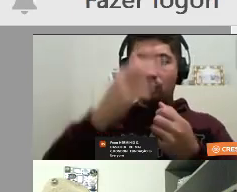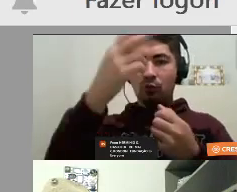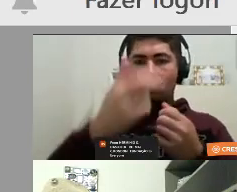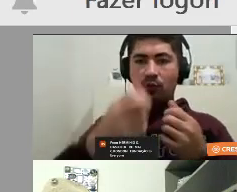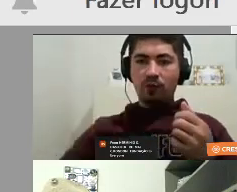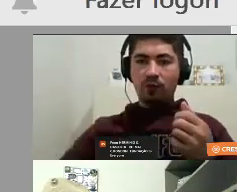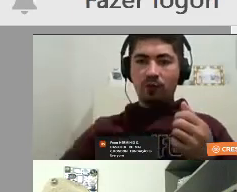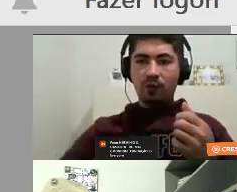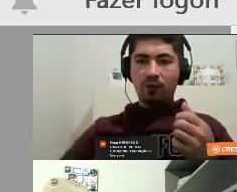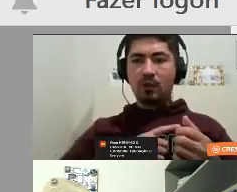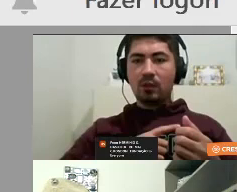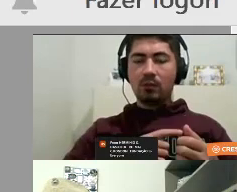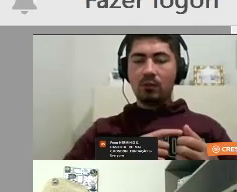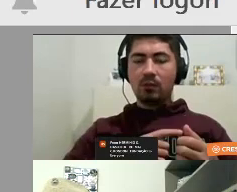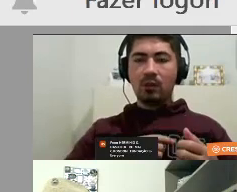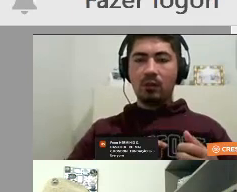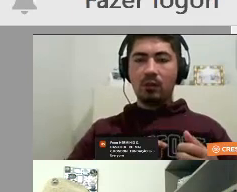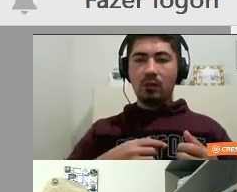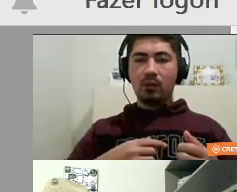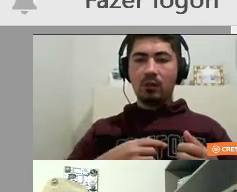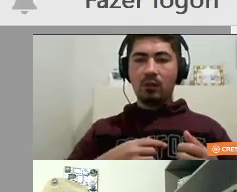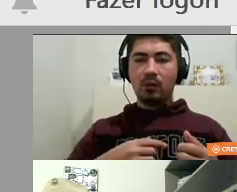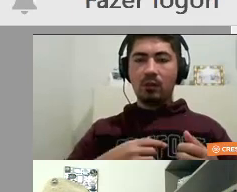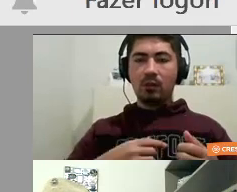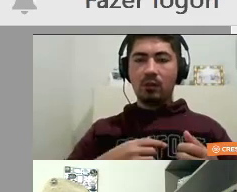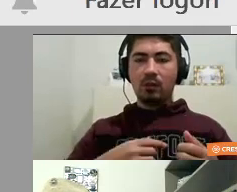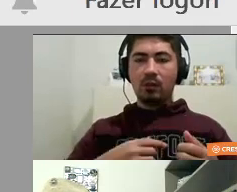posteriormente, recentemente, a Fundação Bill e Melinda Gates.